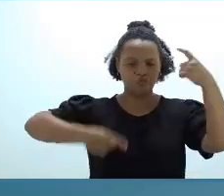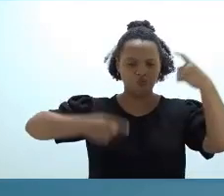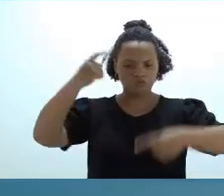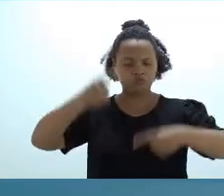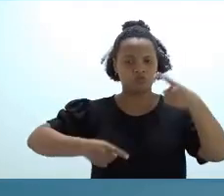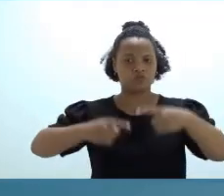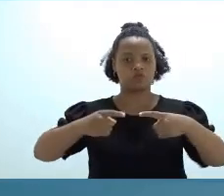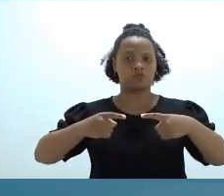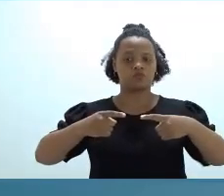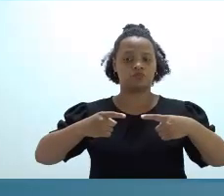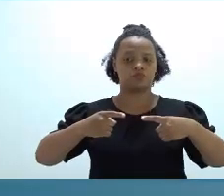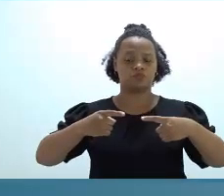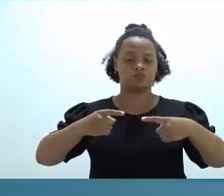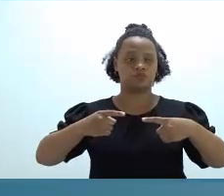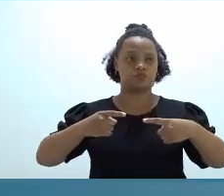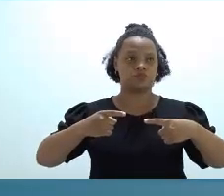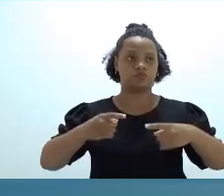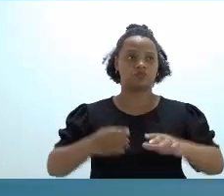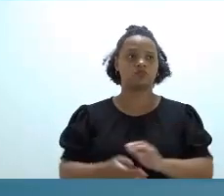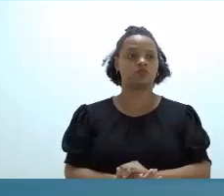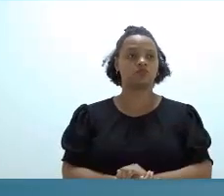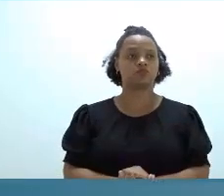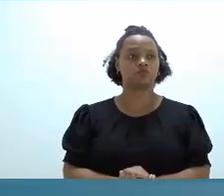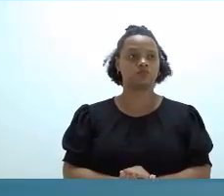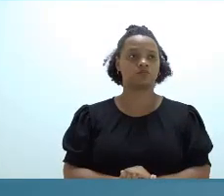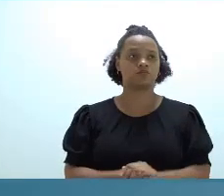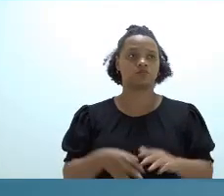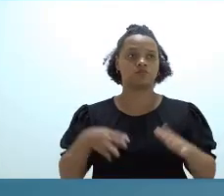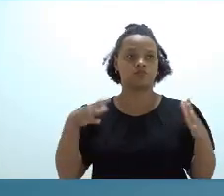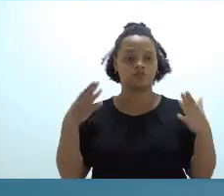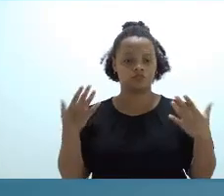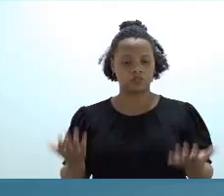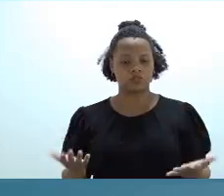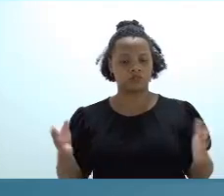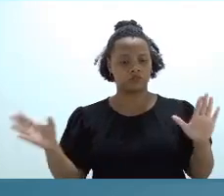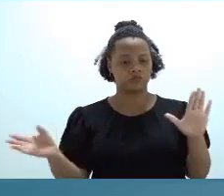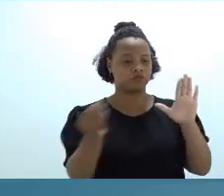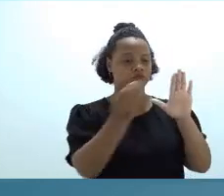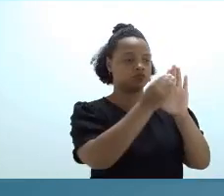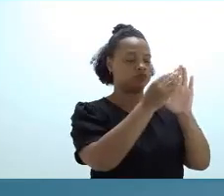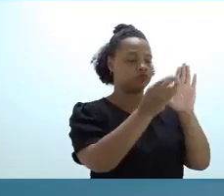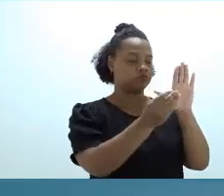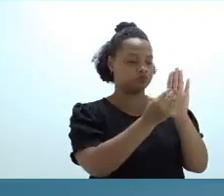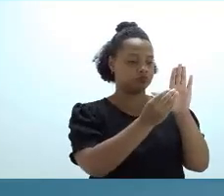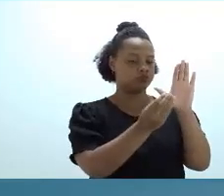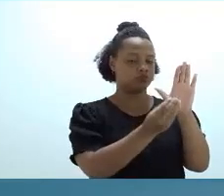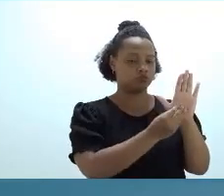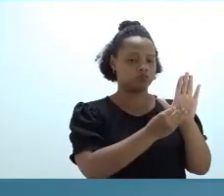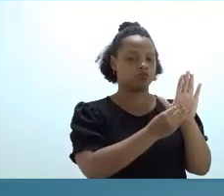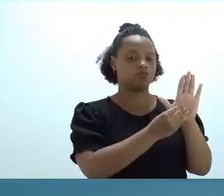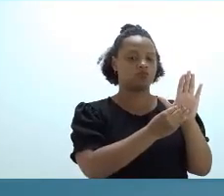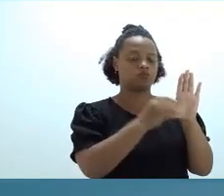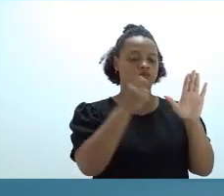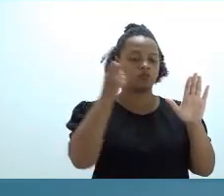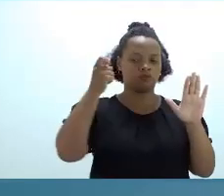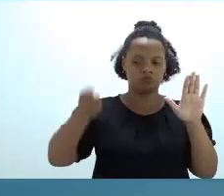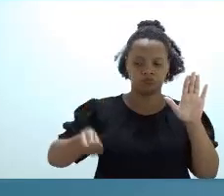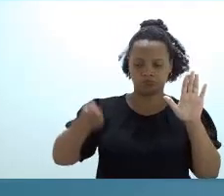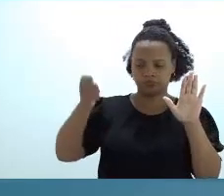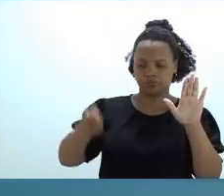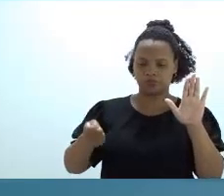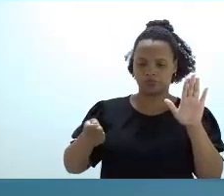impróprio utilizar determinado ato normativo que fixa a competência das varas da fazenda pública em primeiro grau como critério